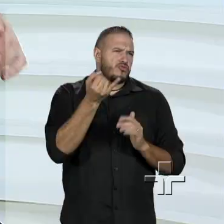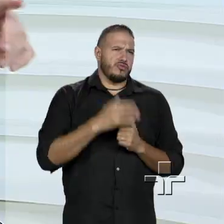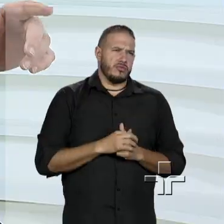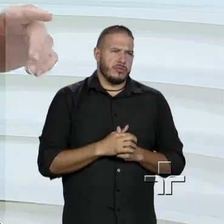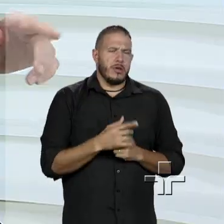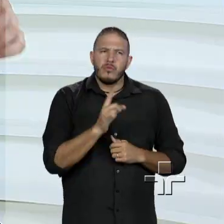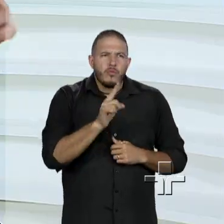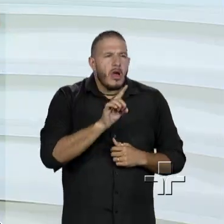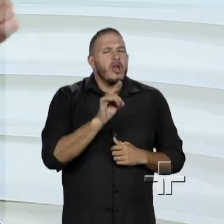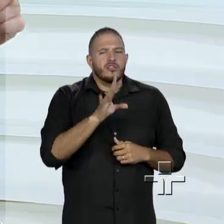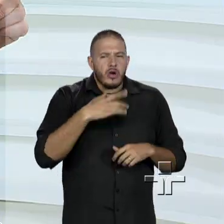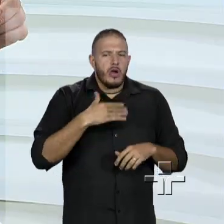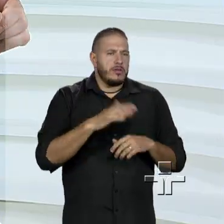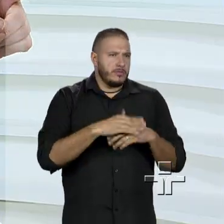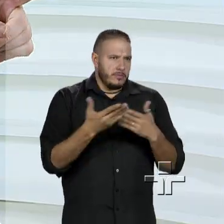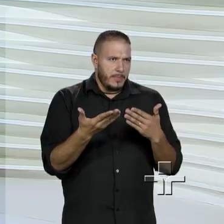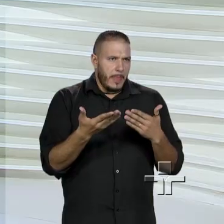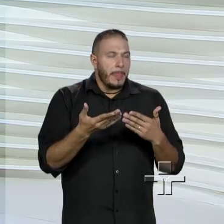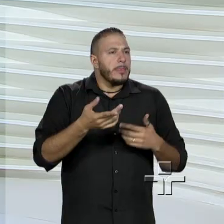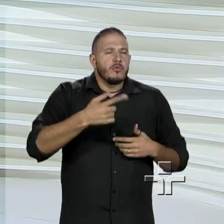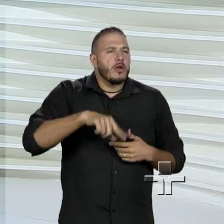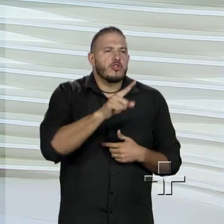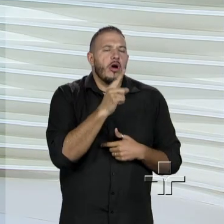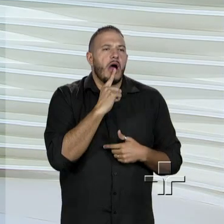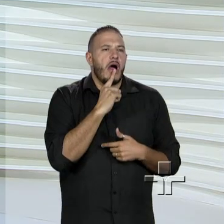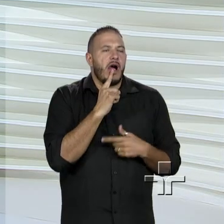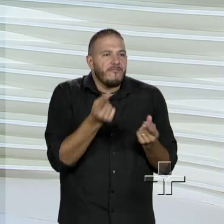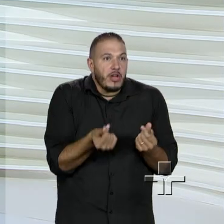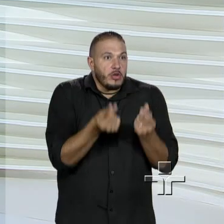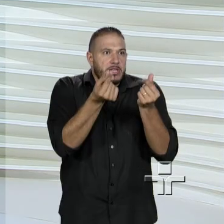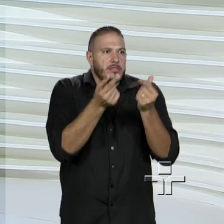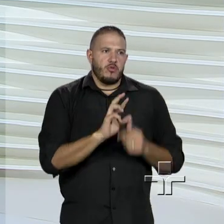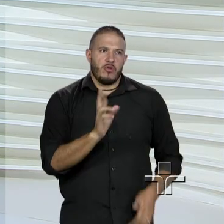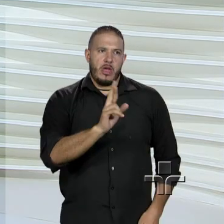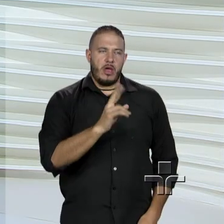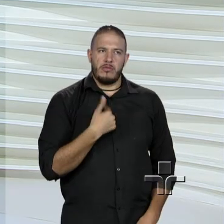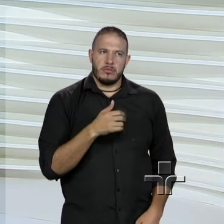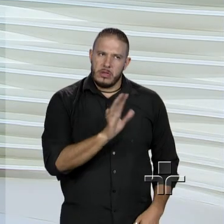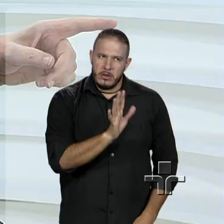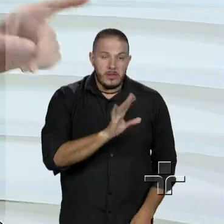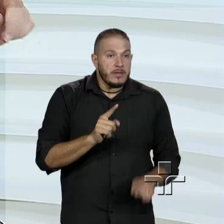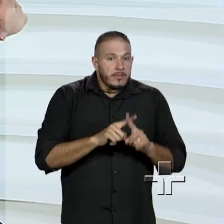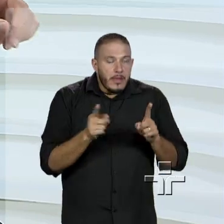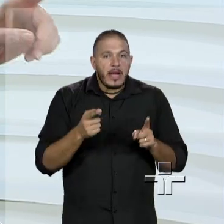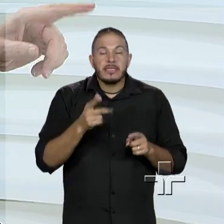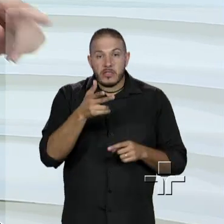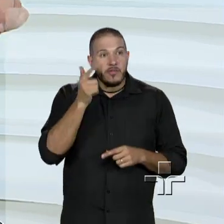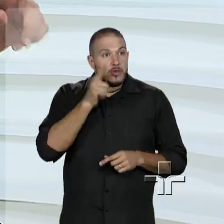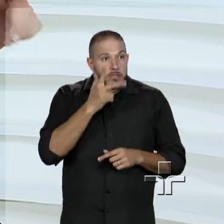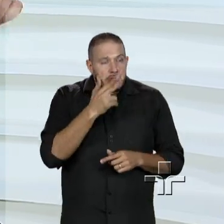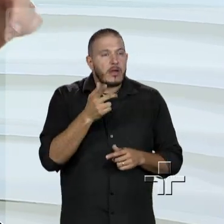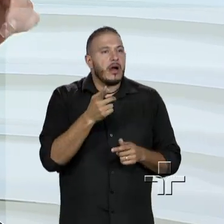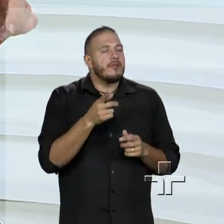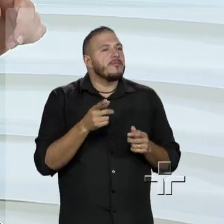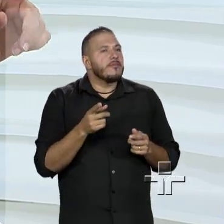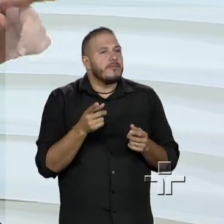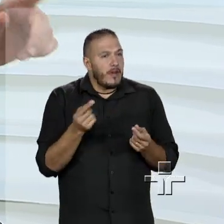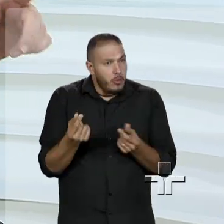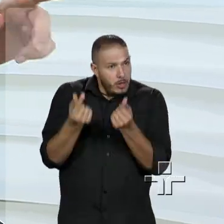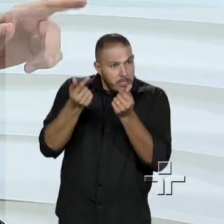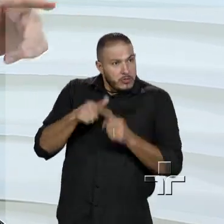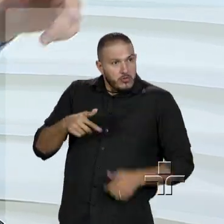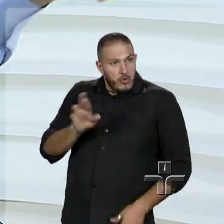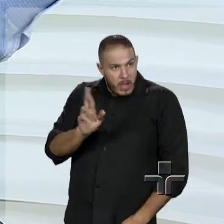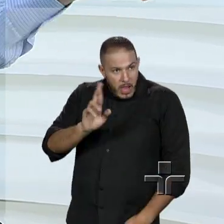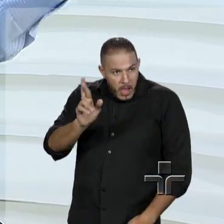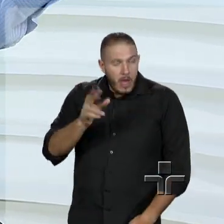foi apenas a valorização do real, que foi um escândalo, mas foi para sustentar a valorização do real, taxa